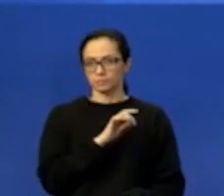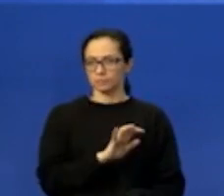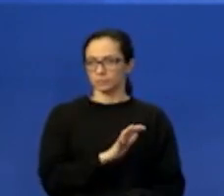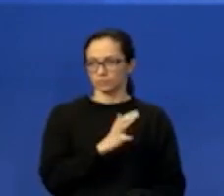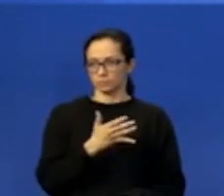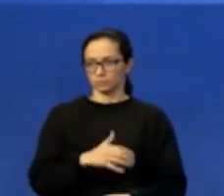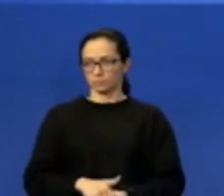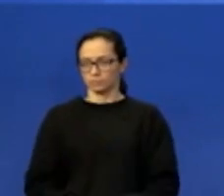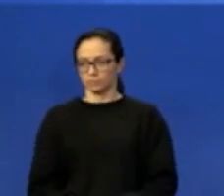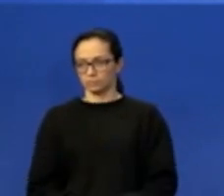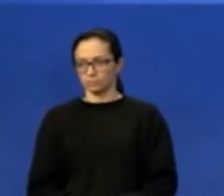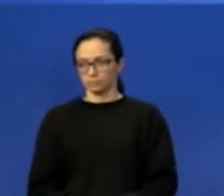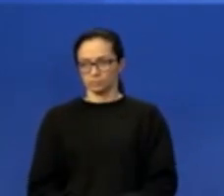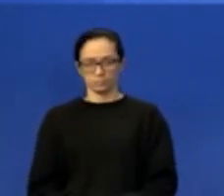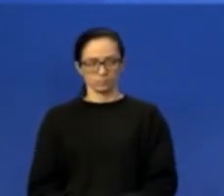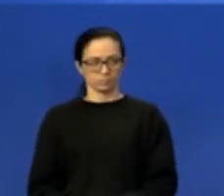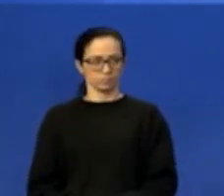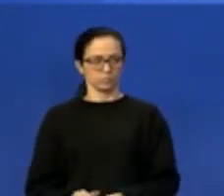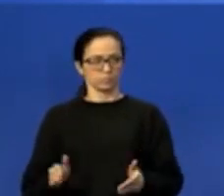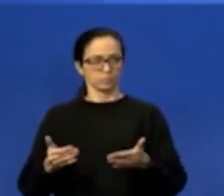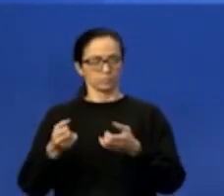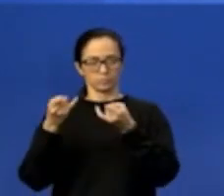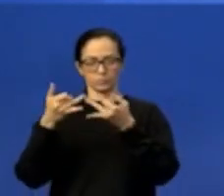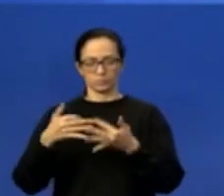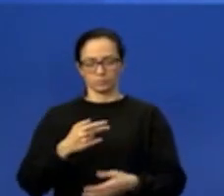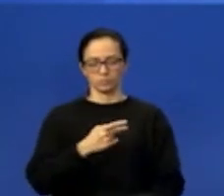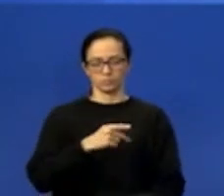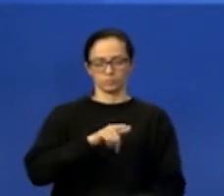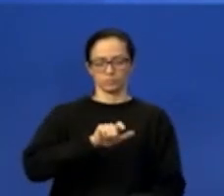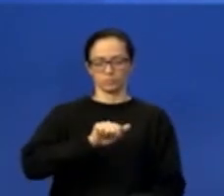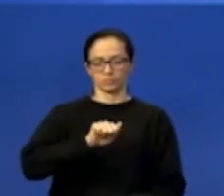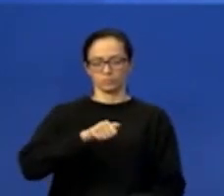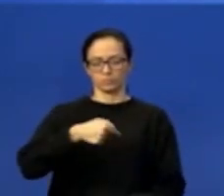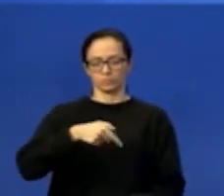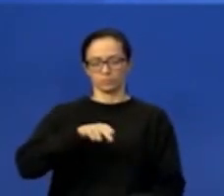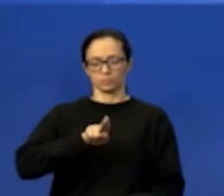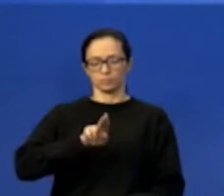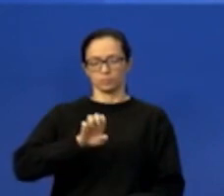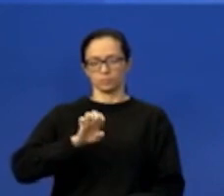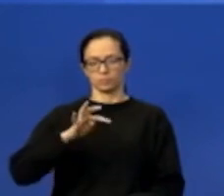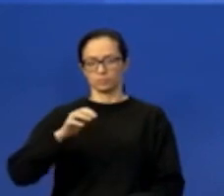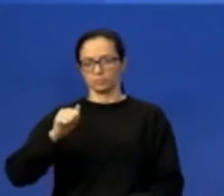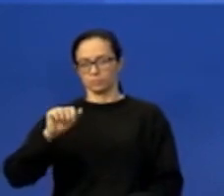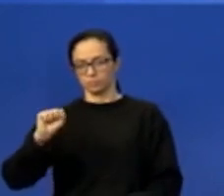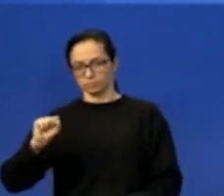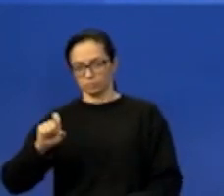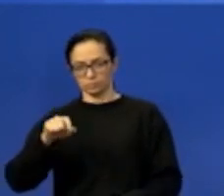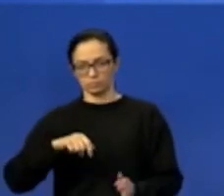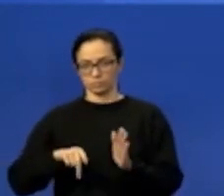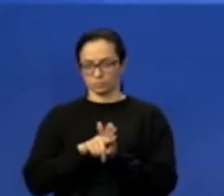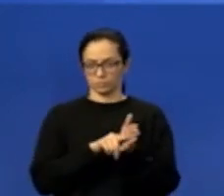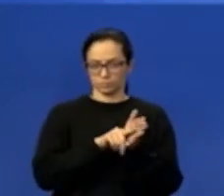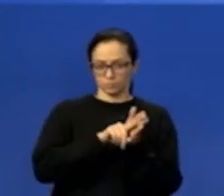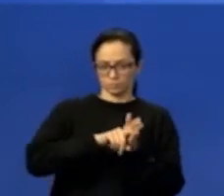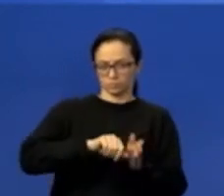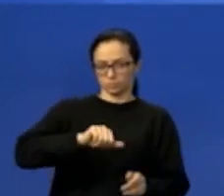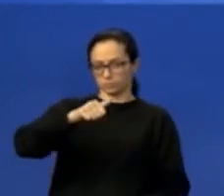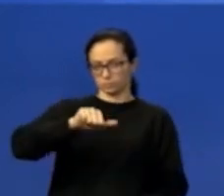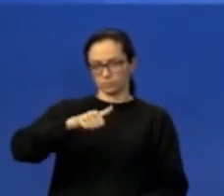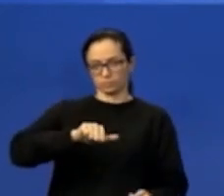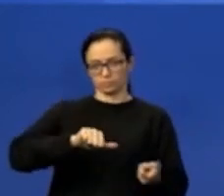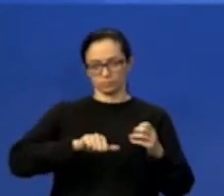outro tema, que é o plaquetograma. O plaquetograma nada mais é do que um exame que vai avaliar, né,